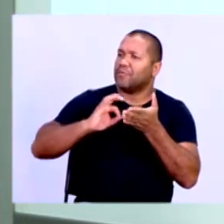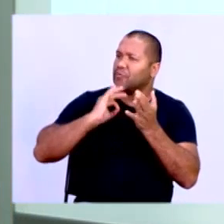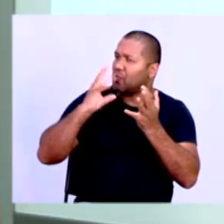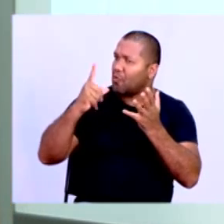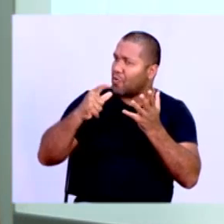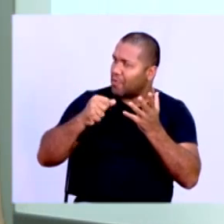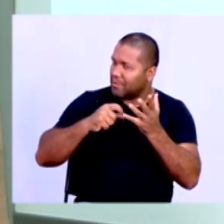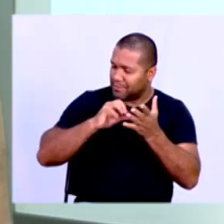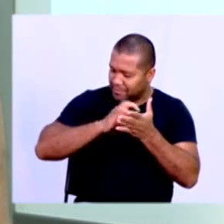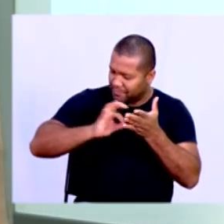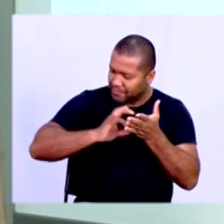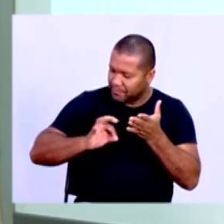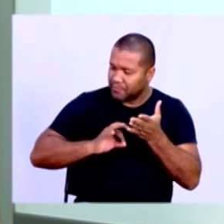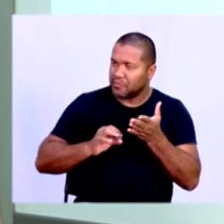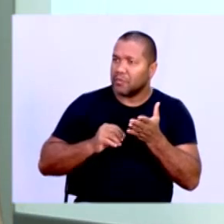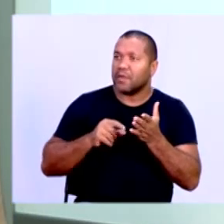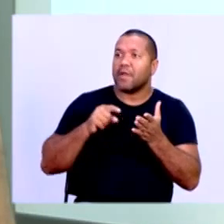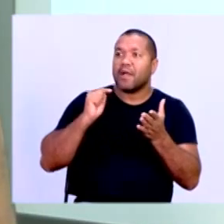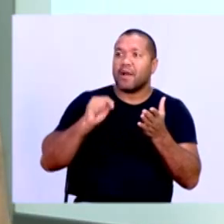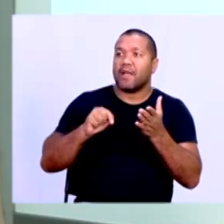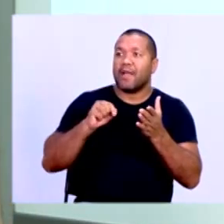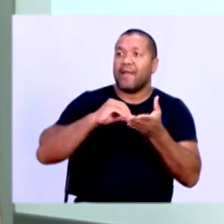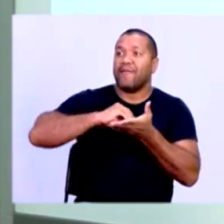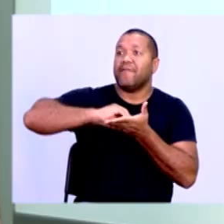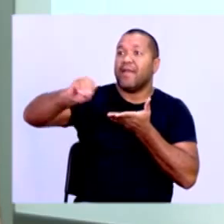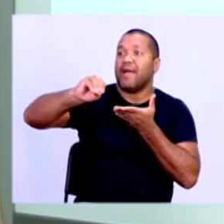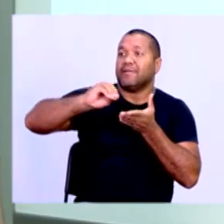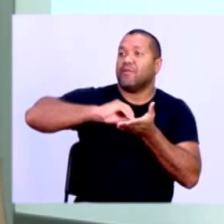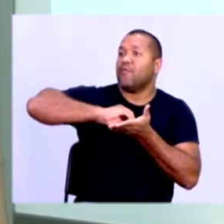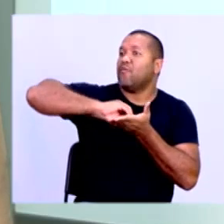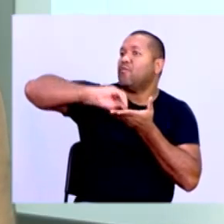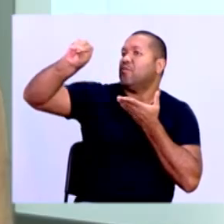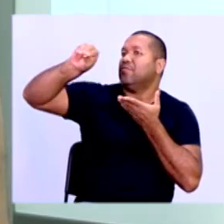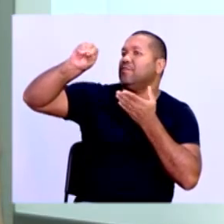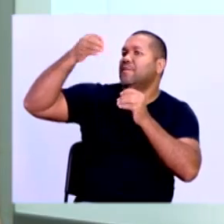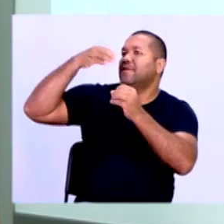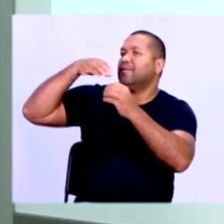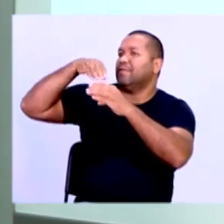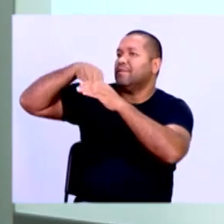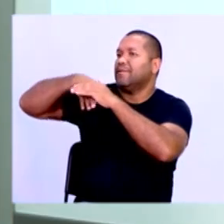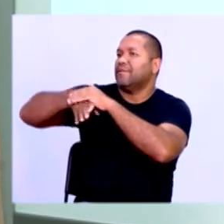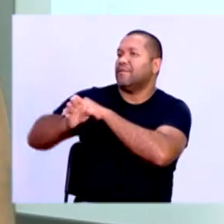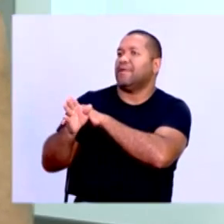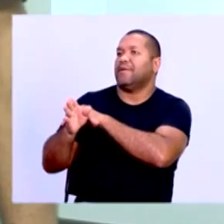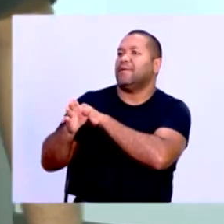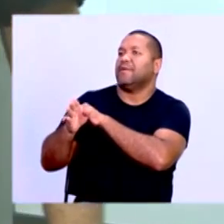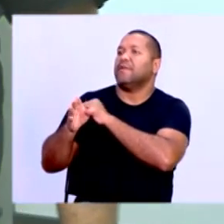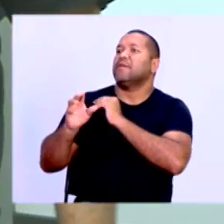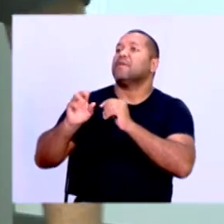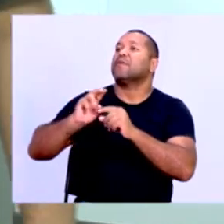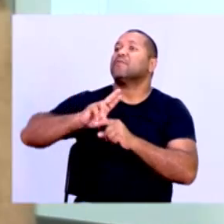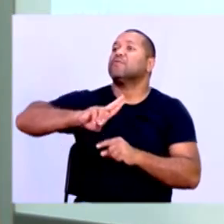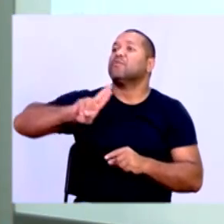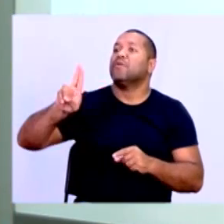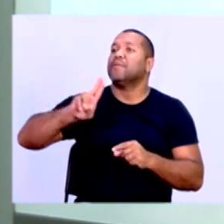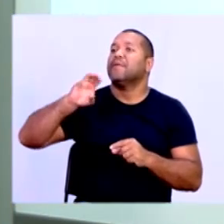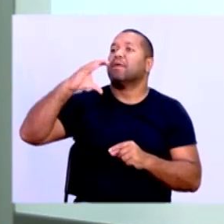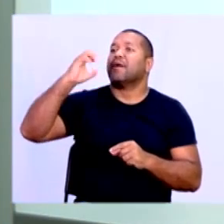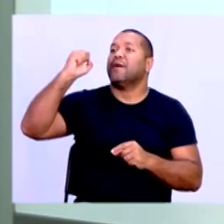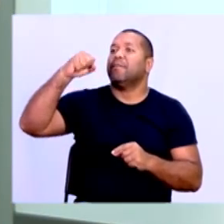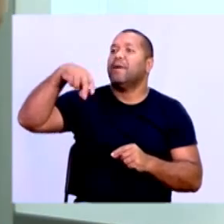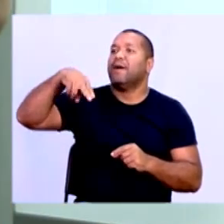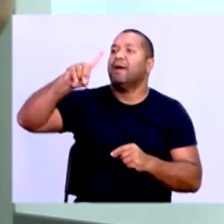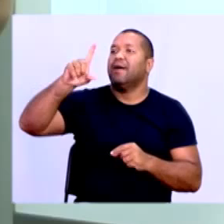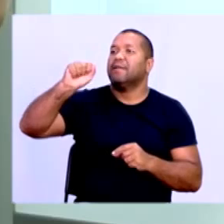sendo enviado para um banco de dados, que vai armazenar aquelas informações. Provavelmente é uma camada modelo. Olha,